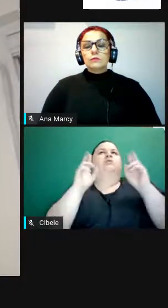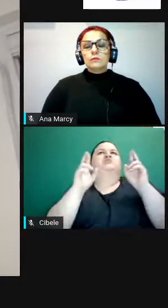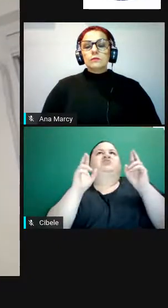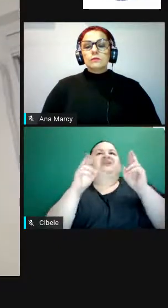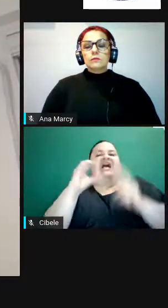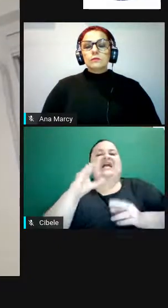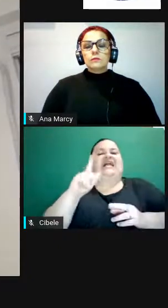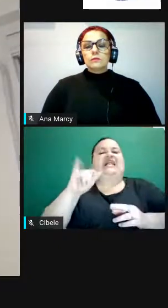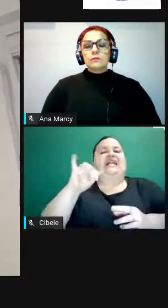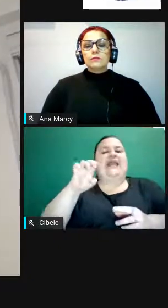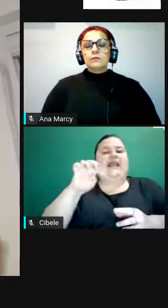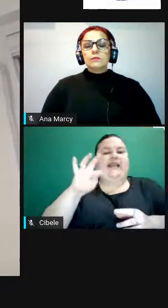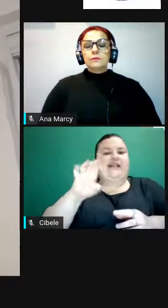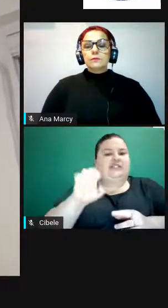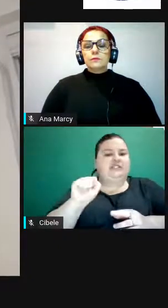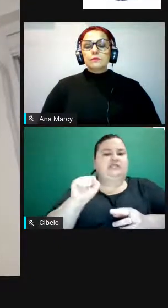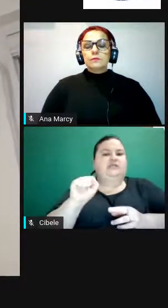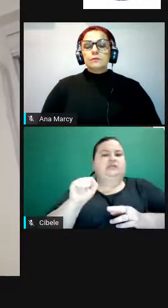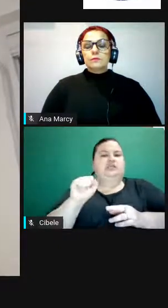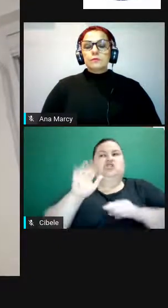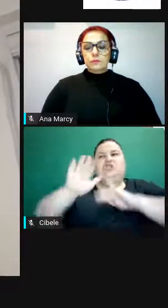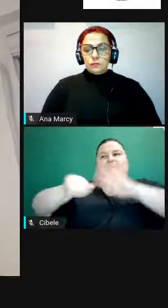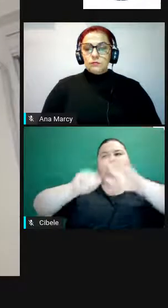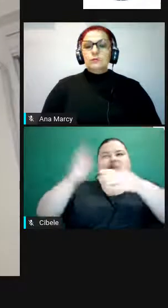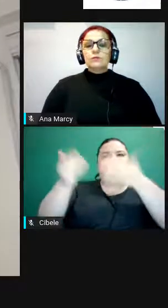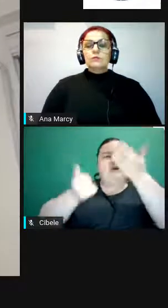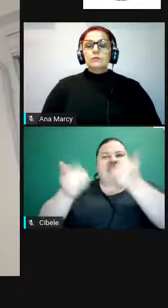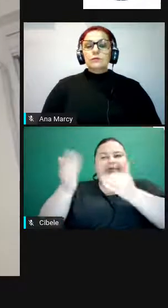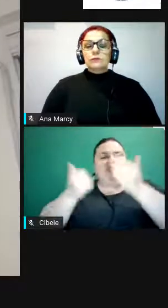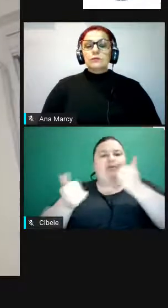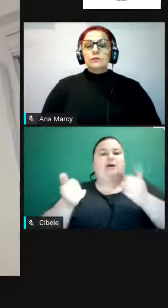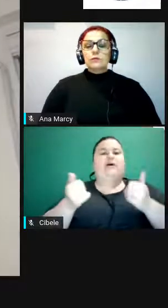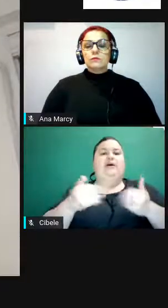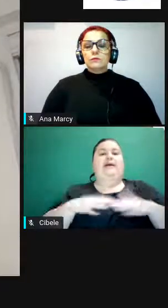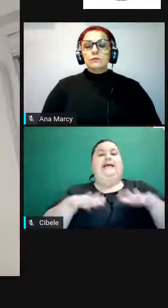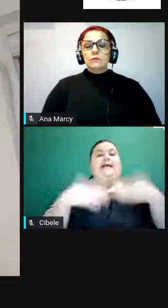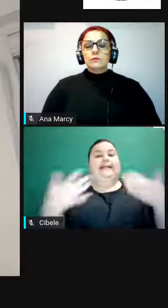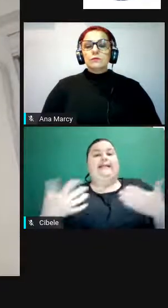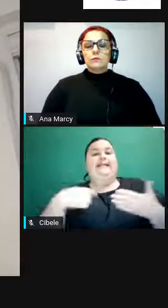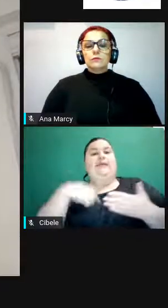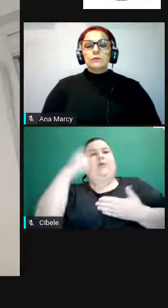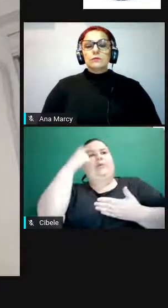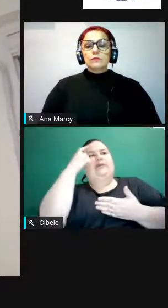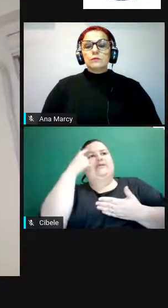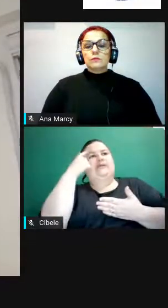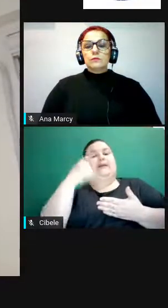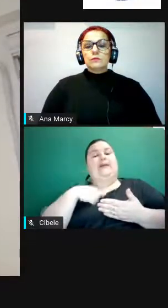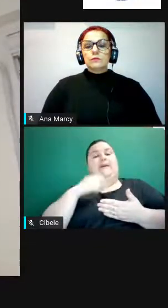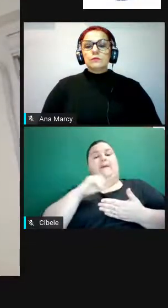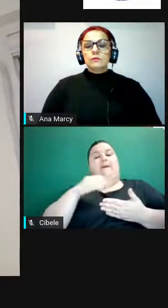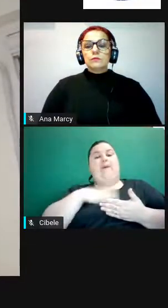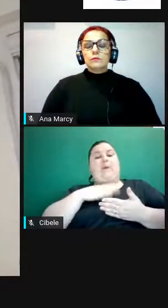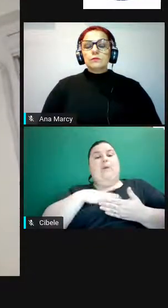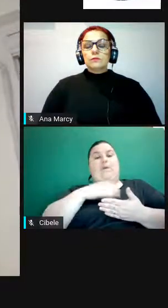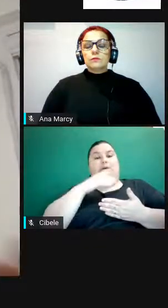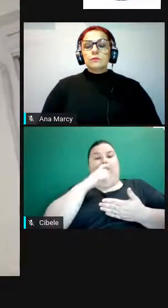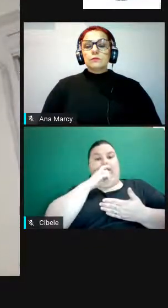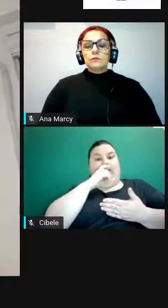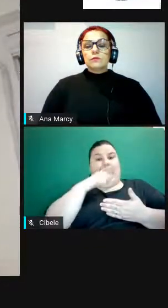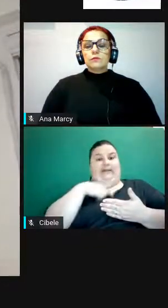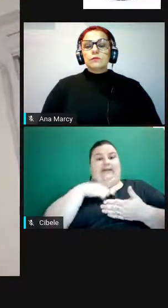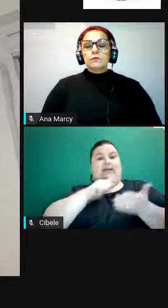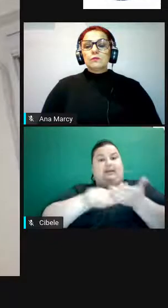sabia nada obviamente que pelo fato do meu pai é uma lavagem de carros a minha mãe também tem uma o salão de beleza